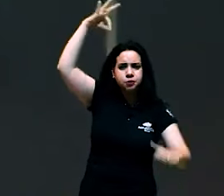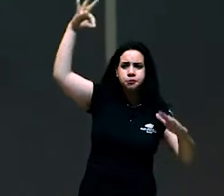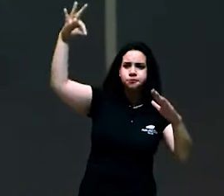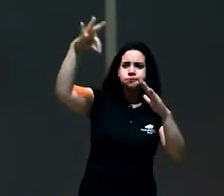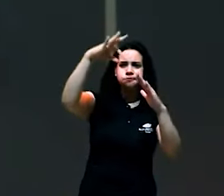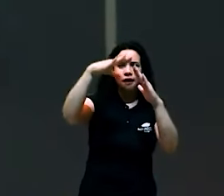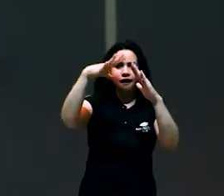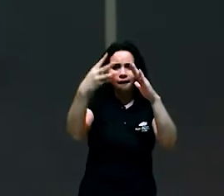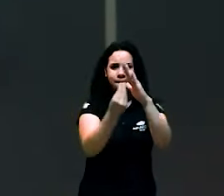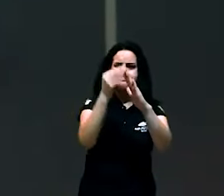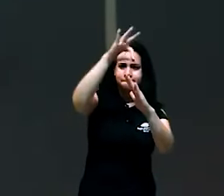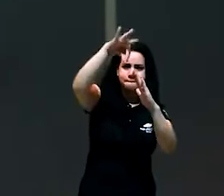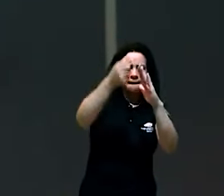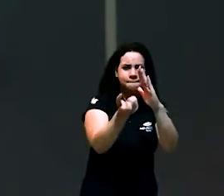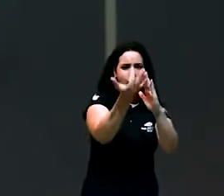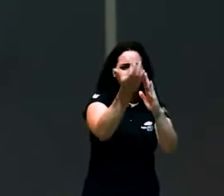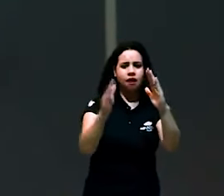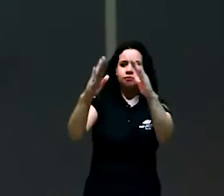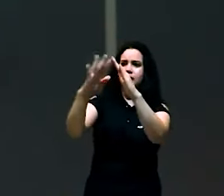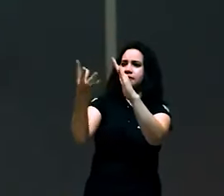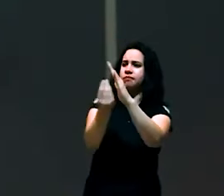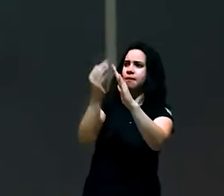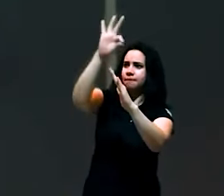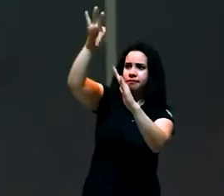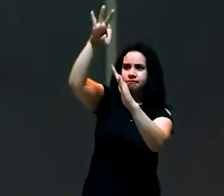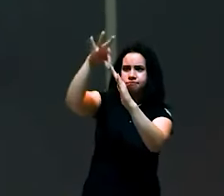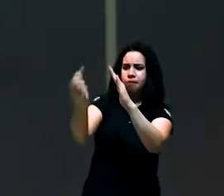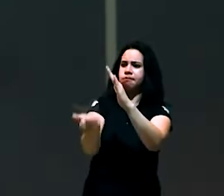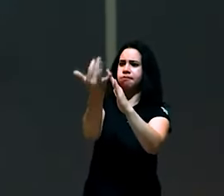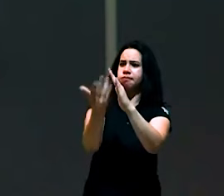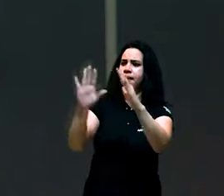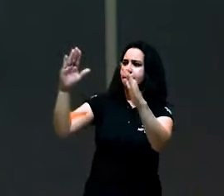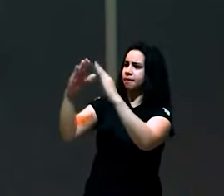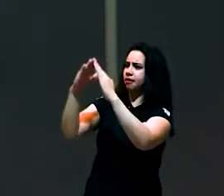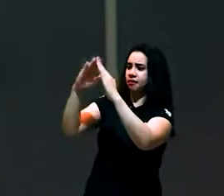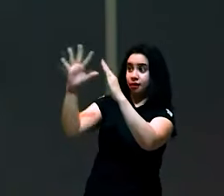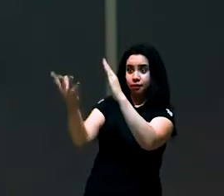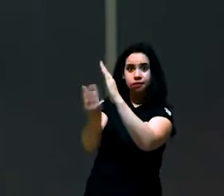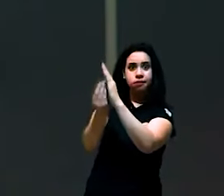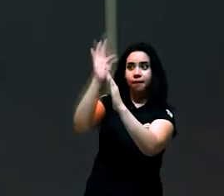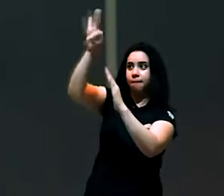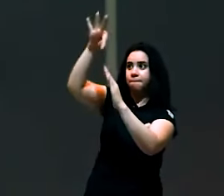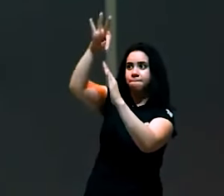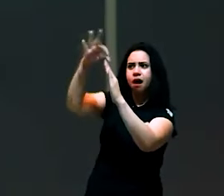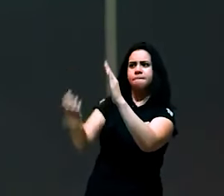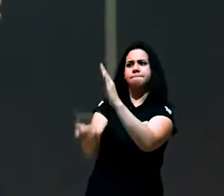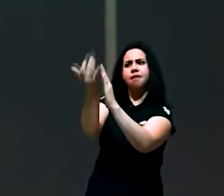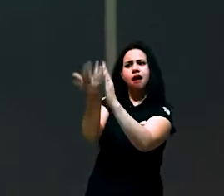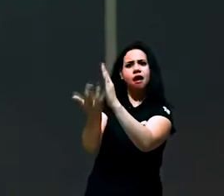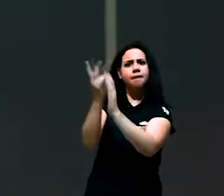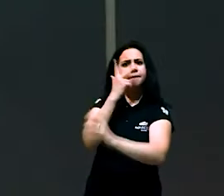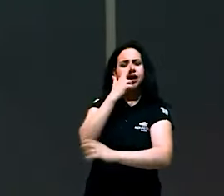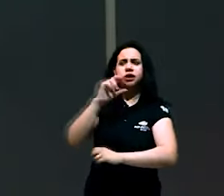com homens que visitaram Azusa e foram tocados pelo Espírito Santo. Era tão forte a glória